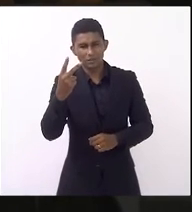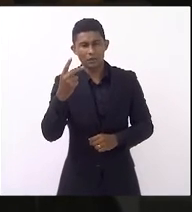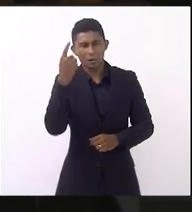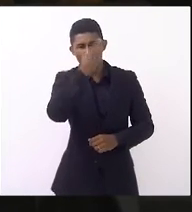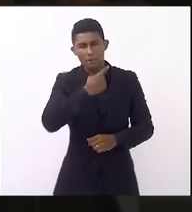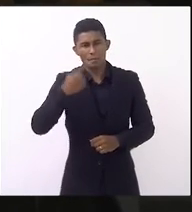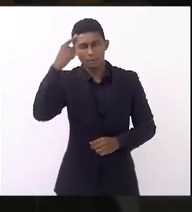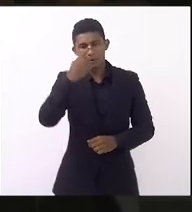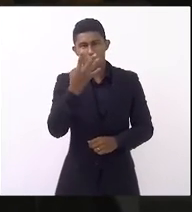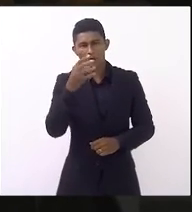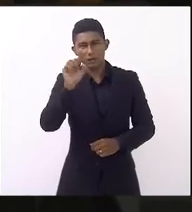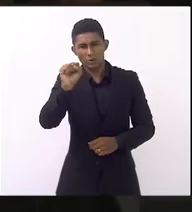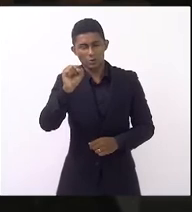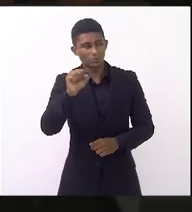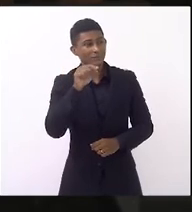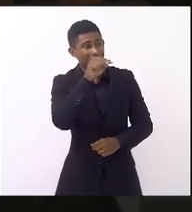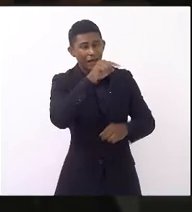milímetros.